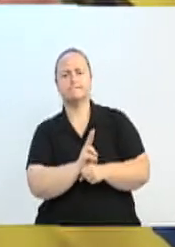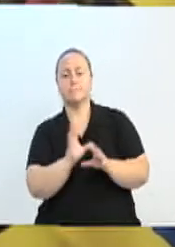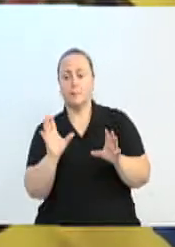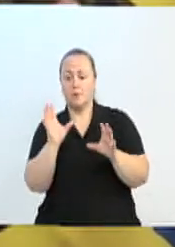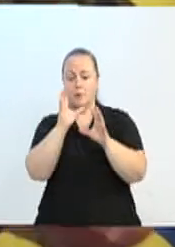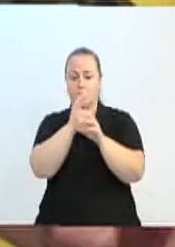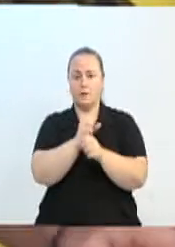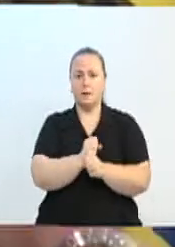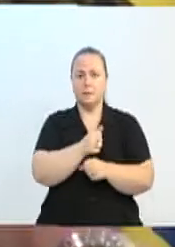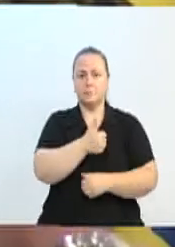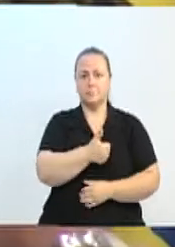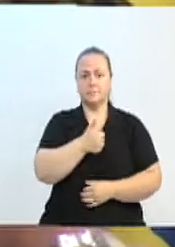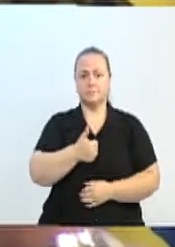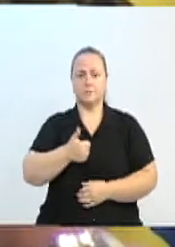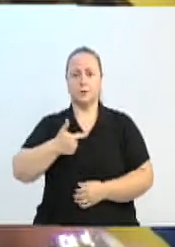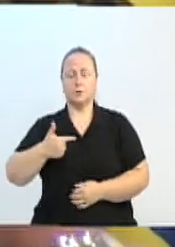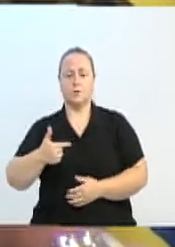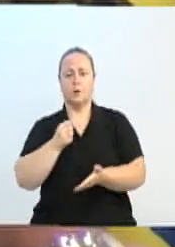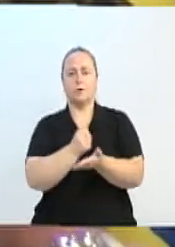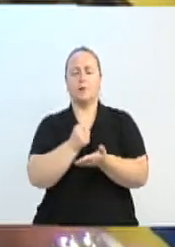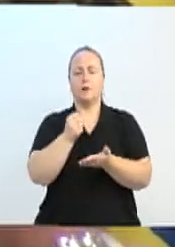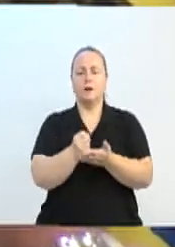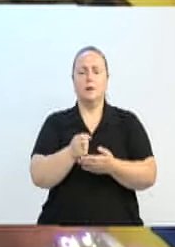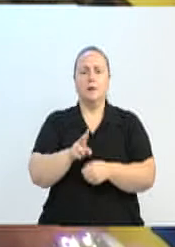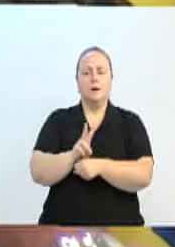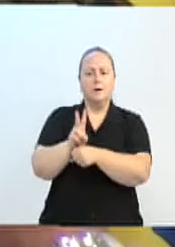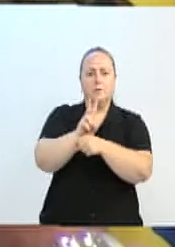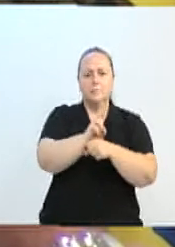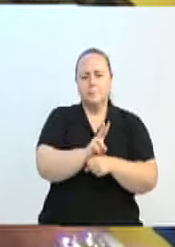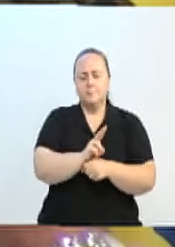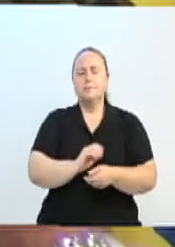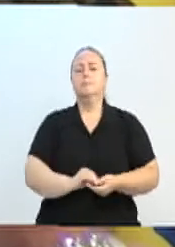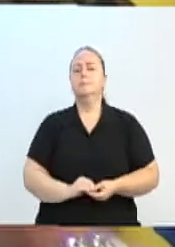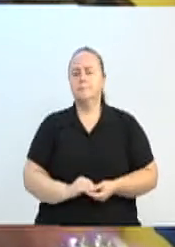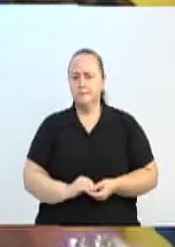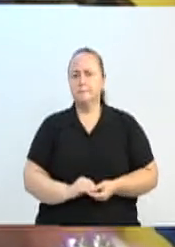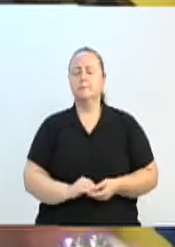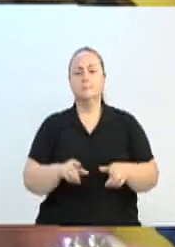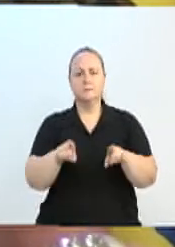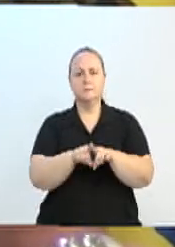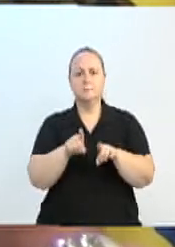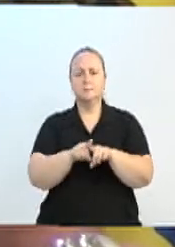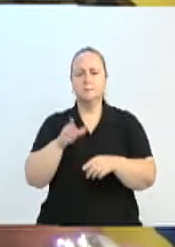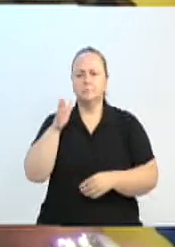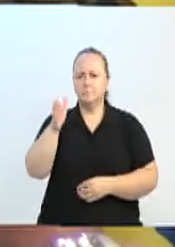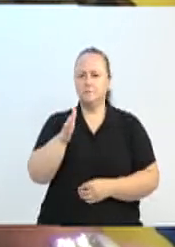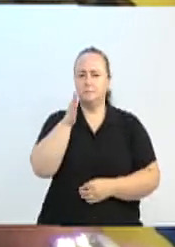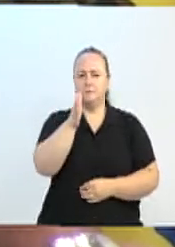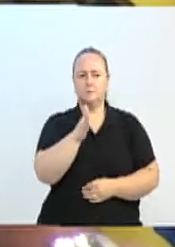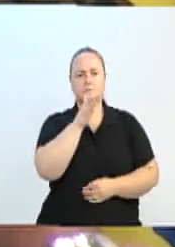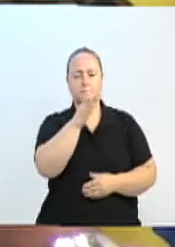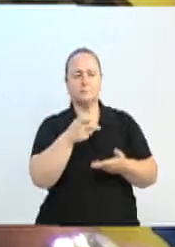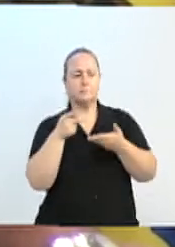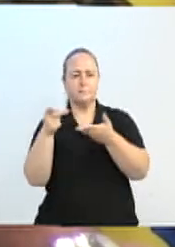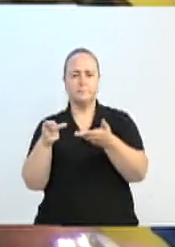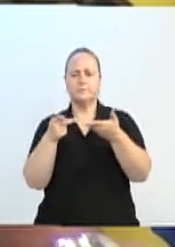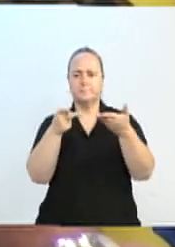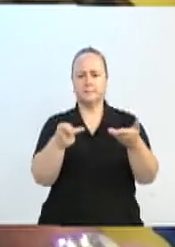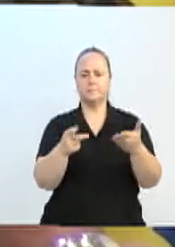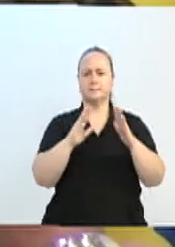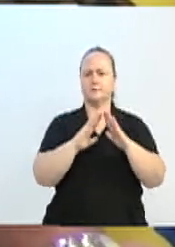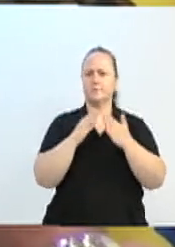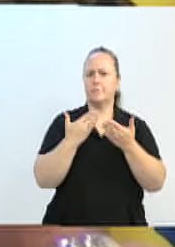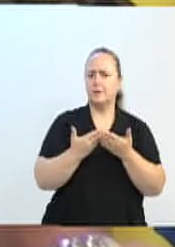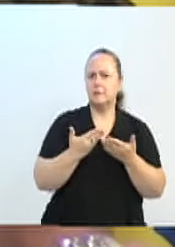112 contratos auditados além de diversas visitas e repartições públicas como